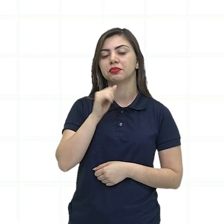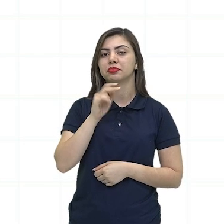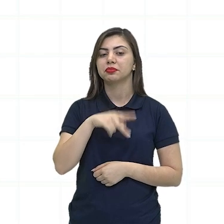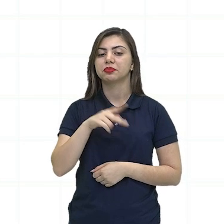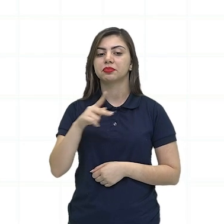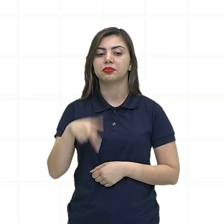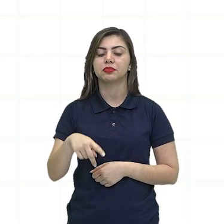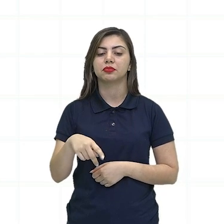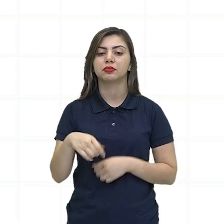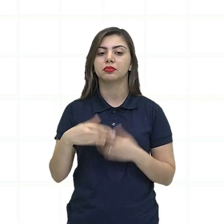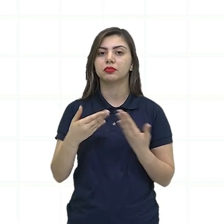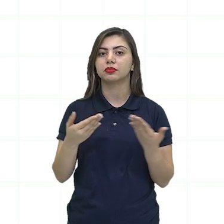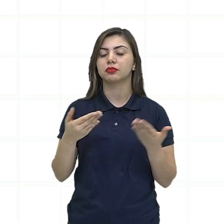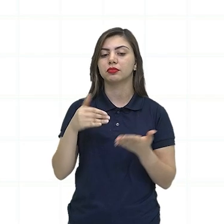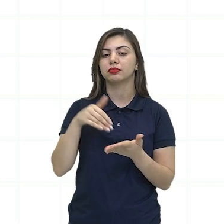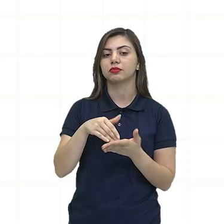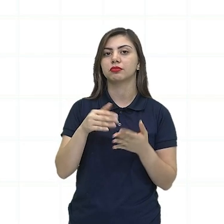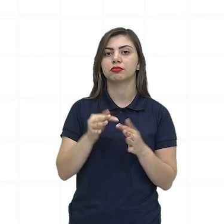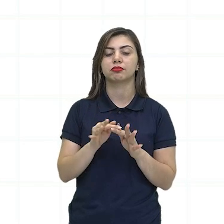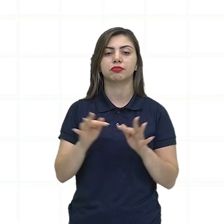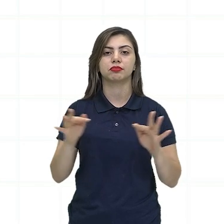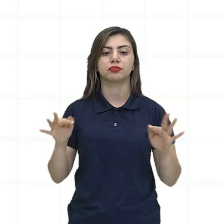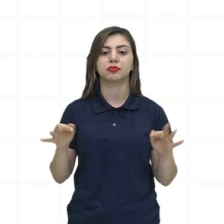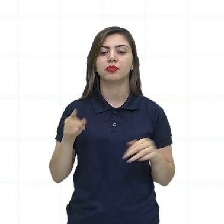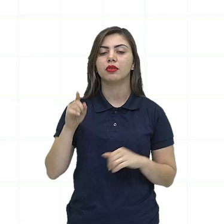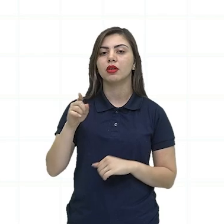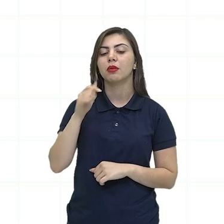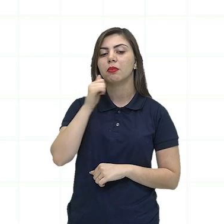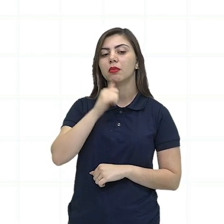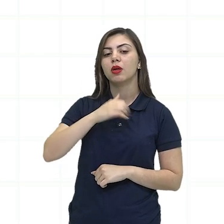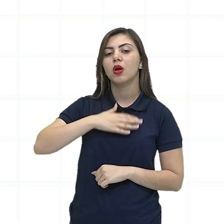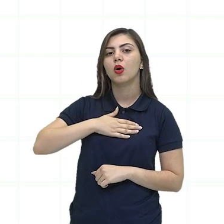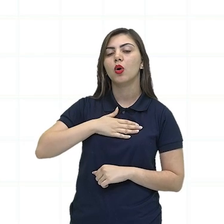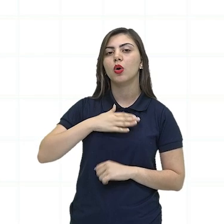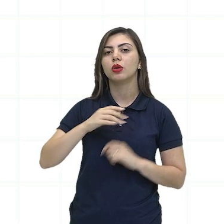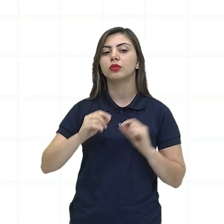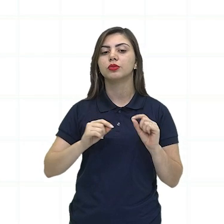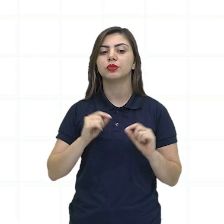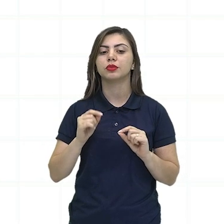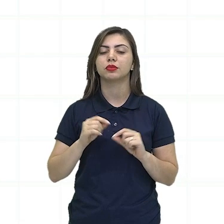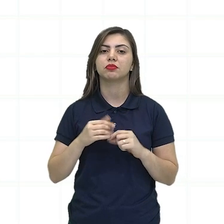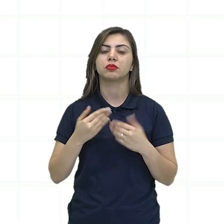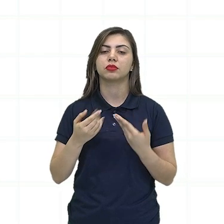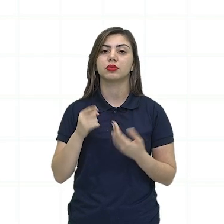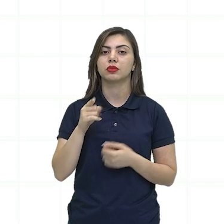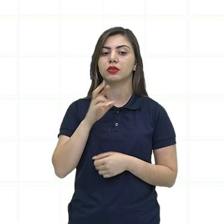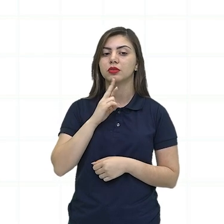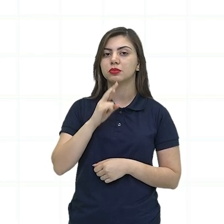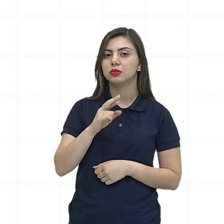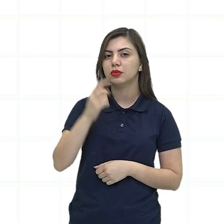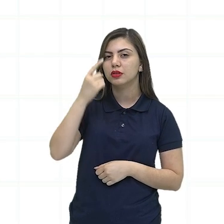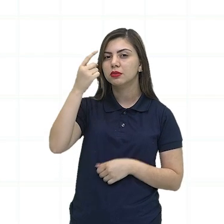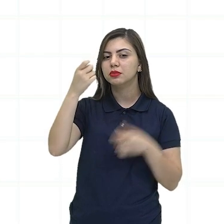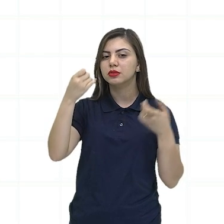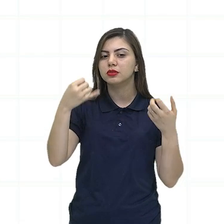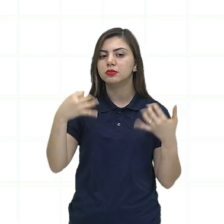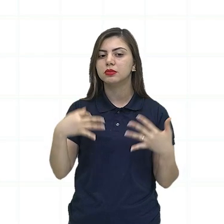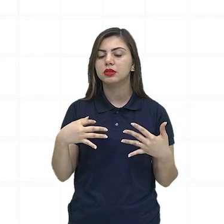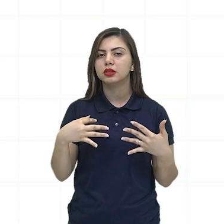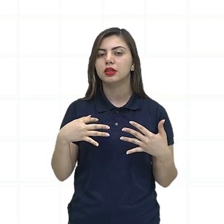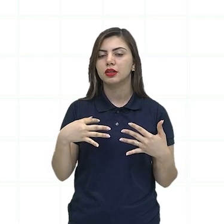your hobbies or interests? O que ela gosta, né? Ela vai dizer assim, I like, lembra que a gente falou para falar